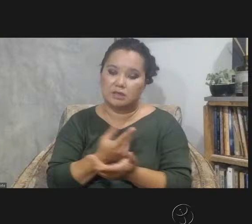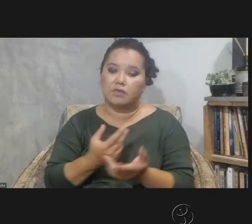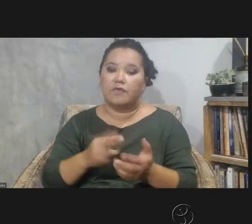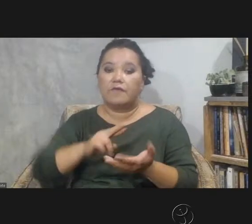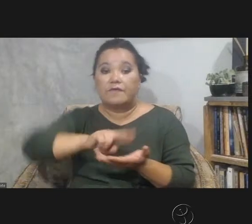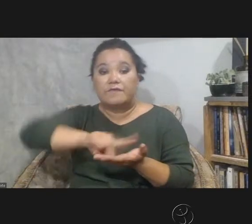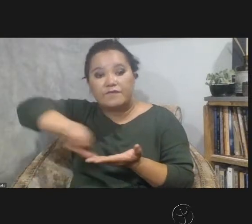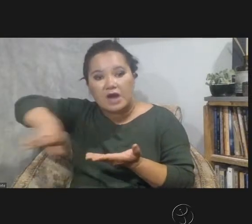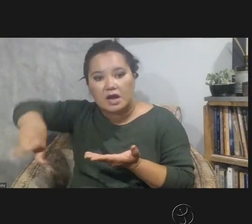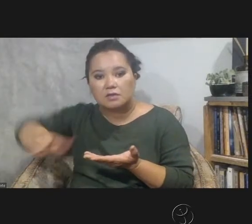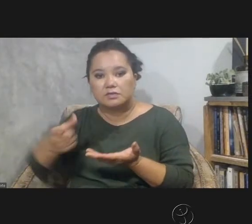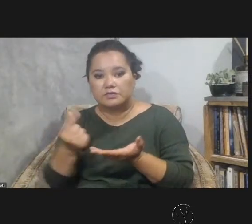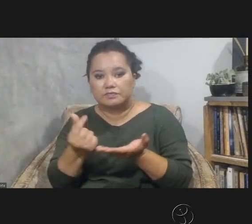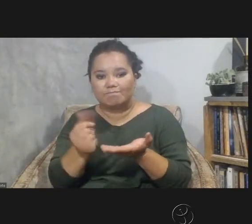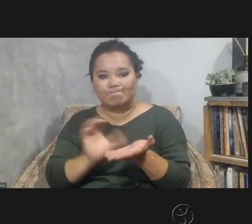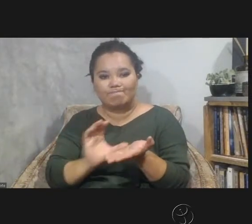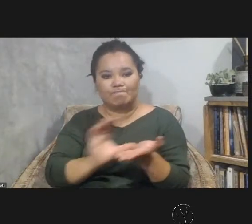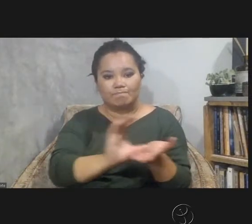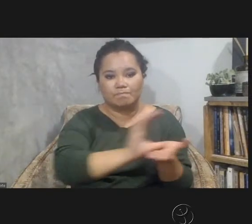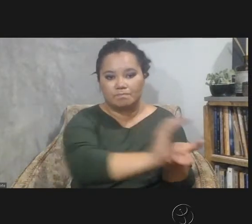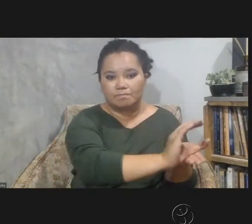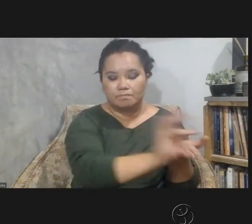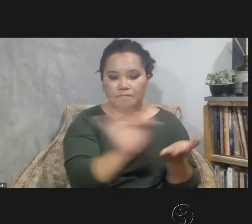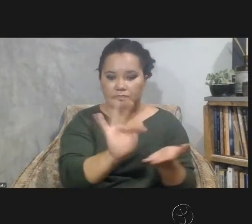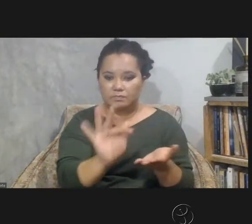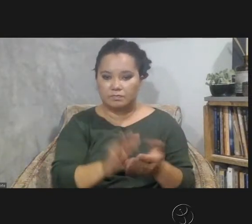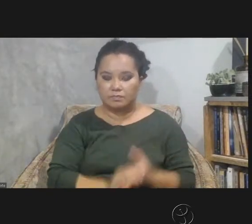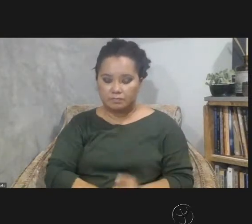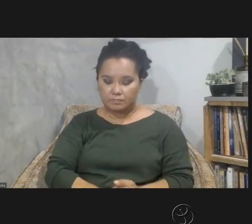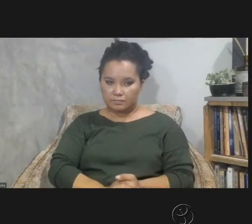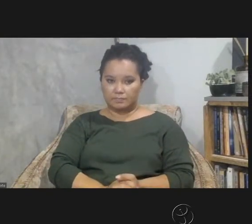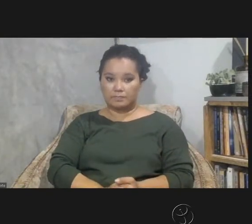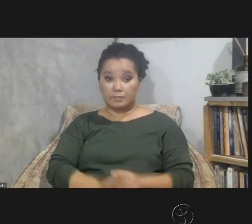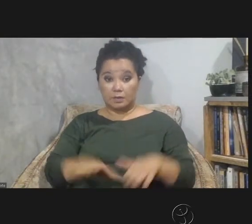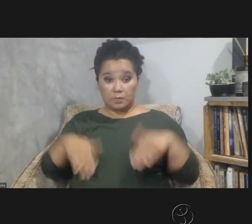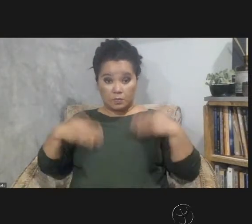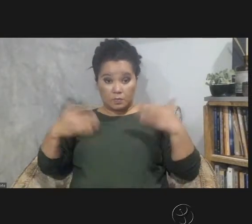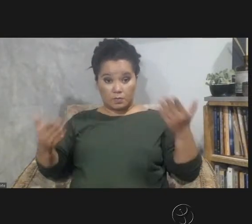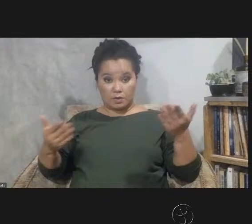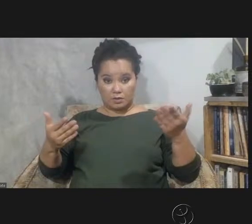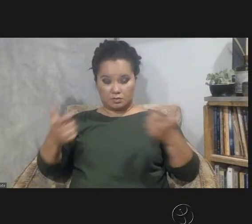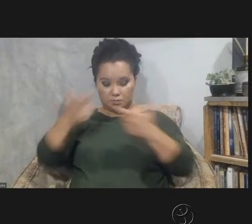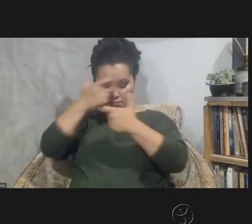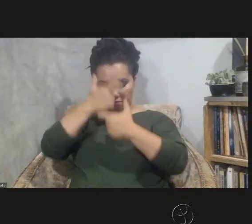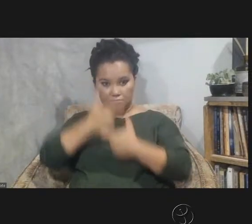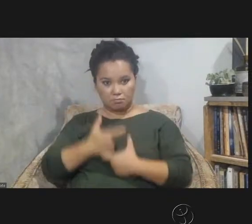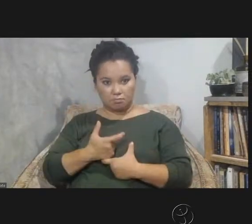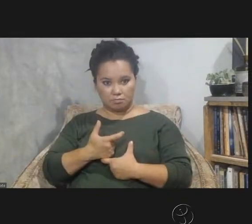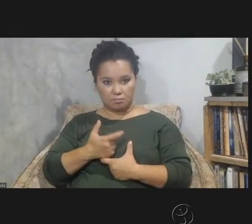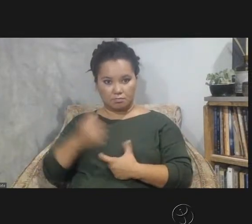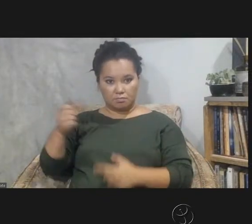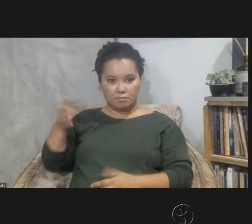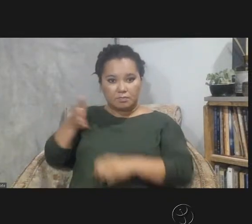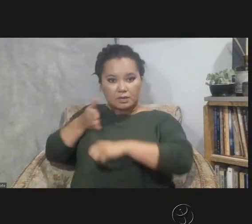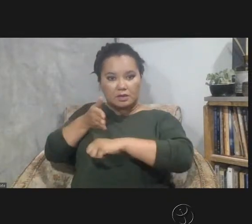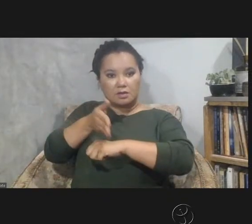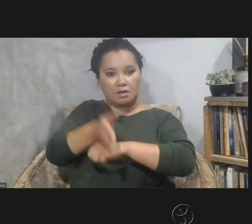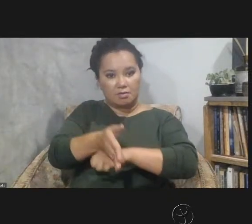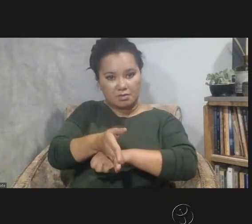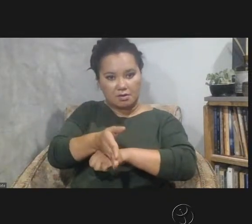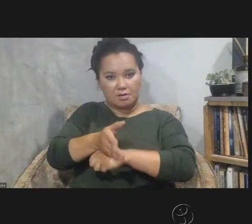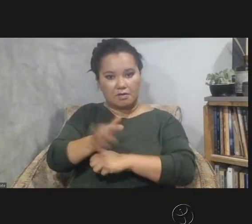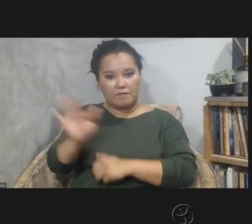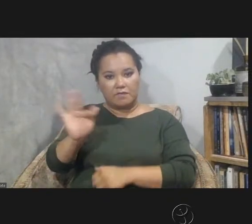expandido enormemente. Quando eu cheguei em Cambridge, muitas